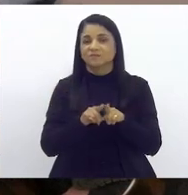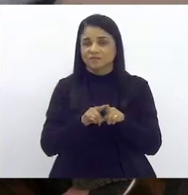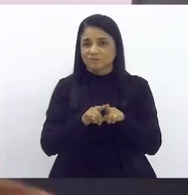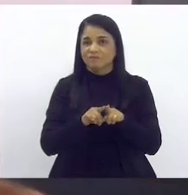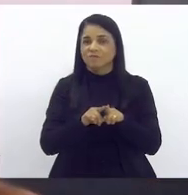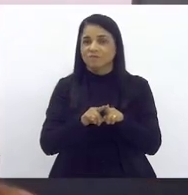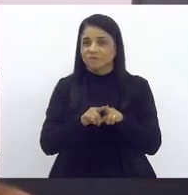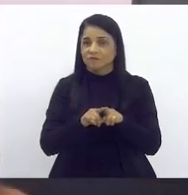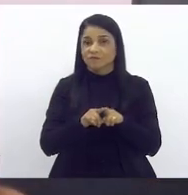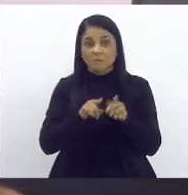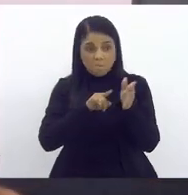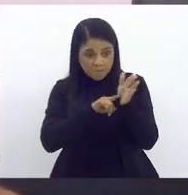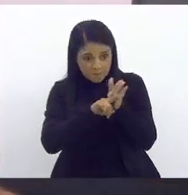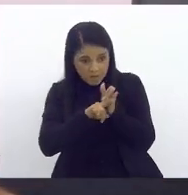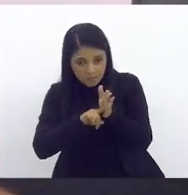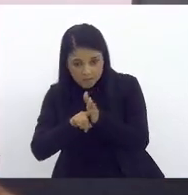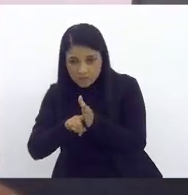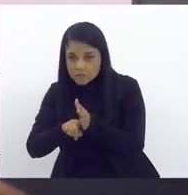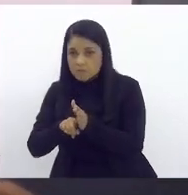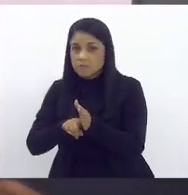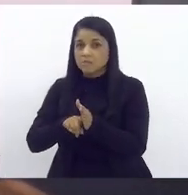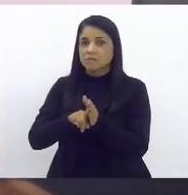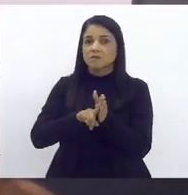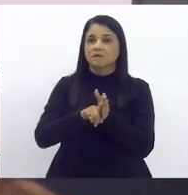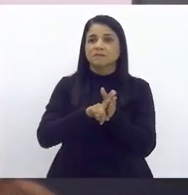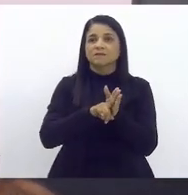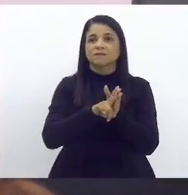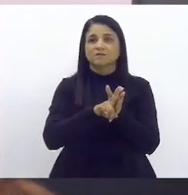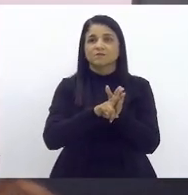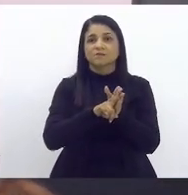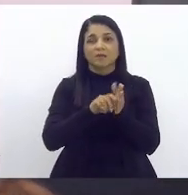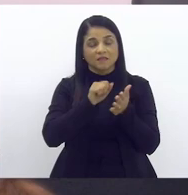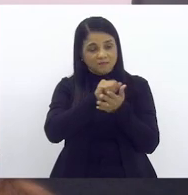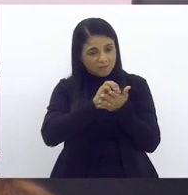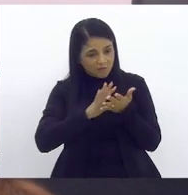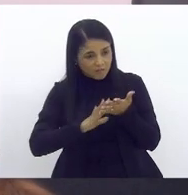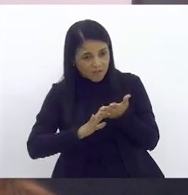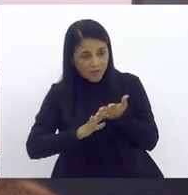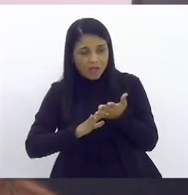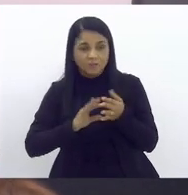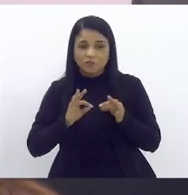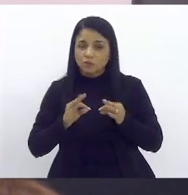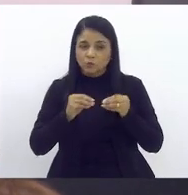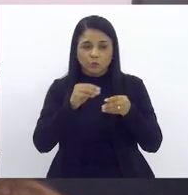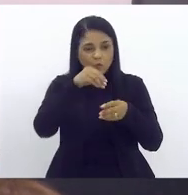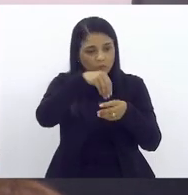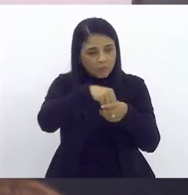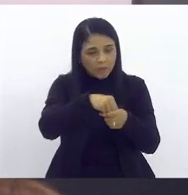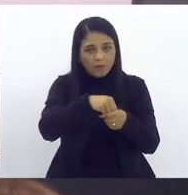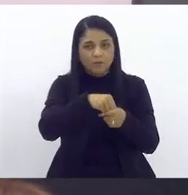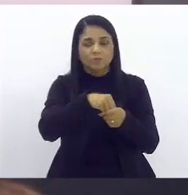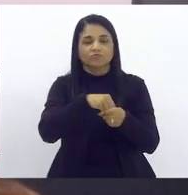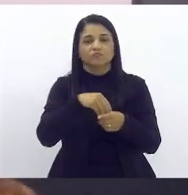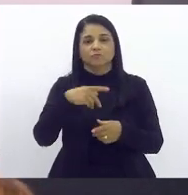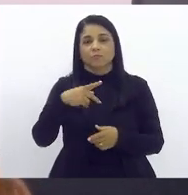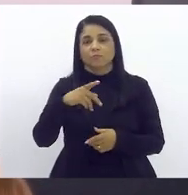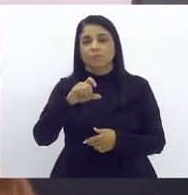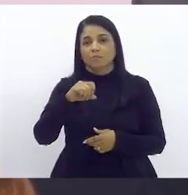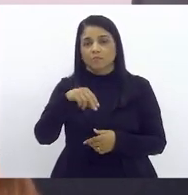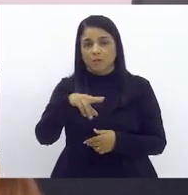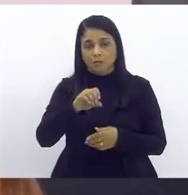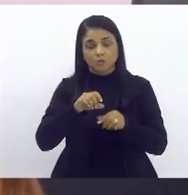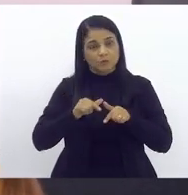E também fazemos pesquisas, né, sobre as atividades. Está tudo nas atribuições. Então,